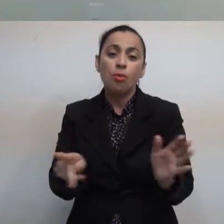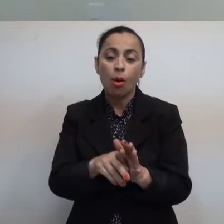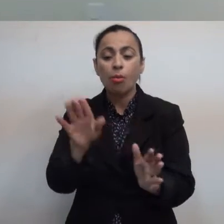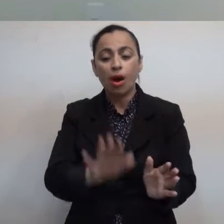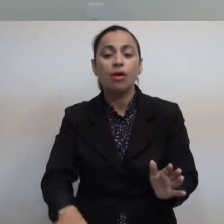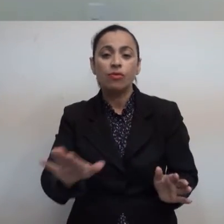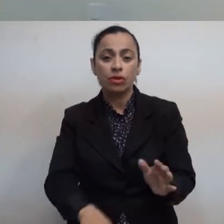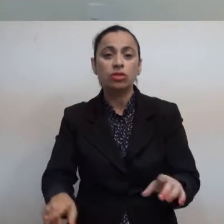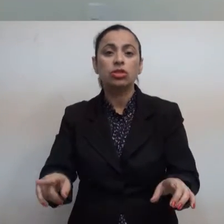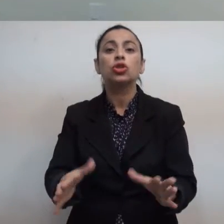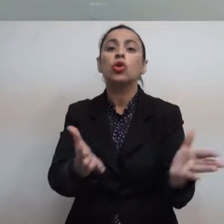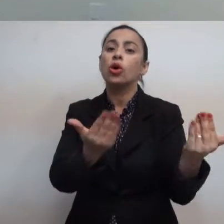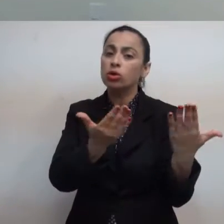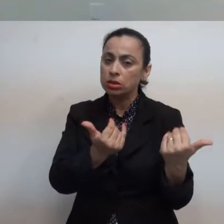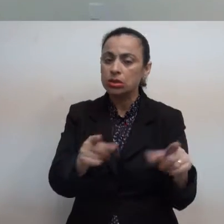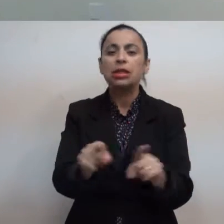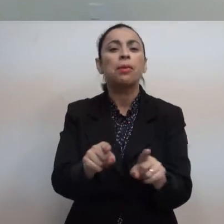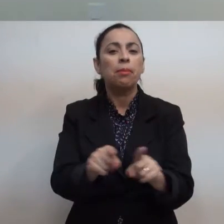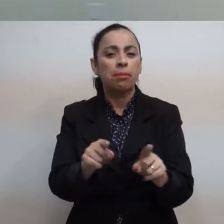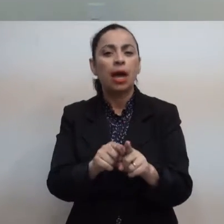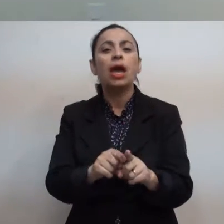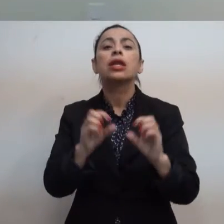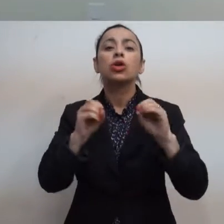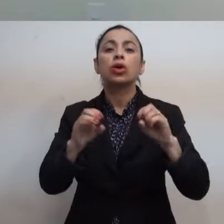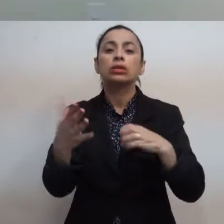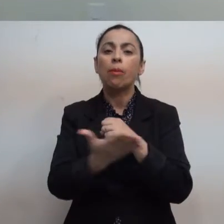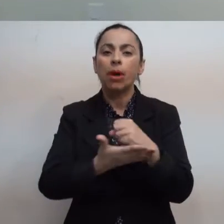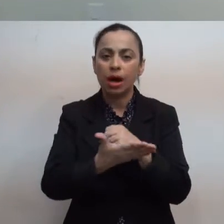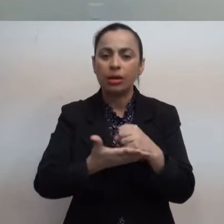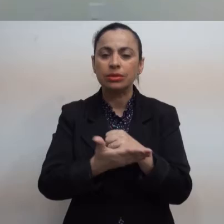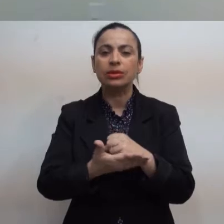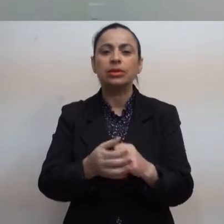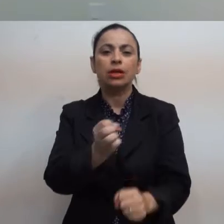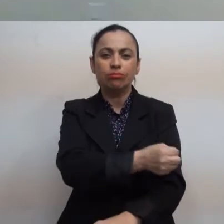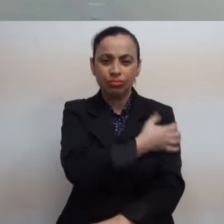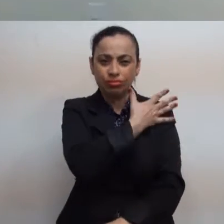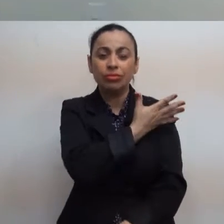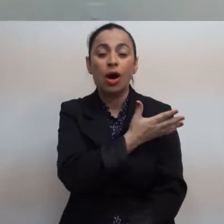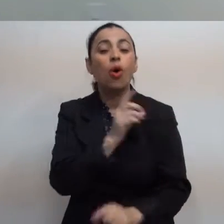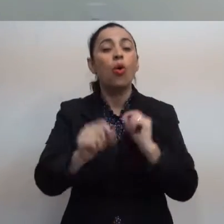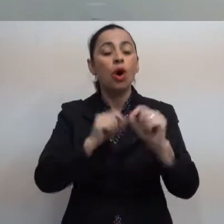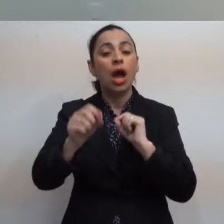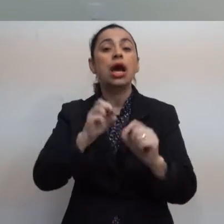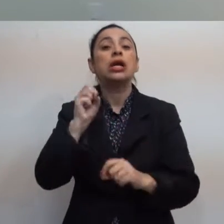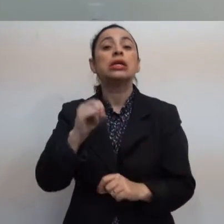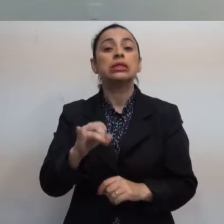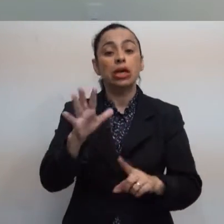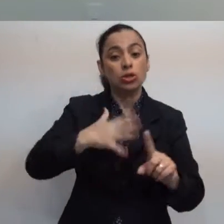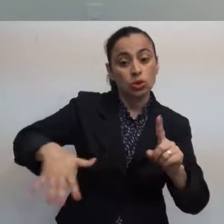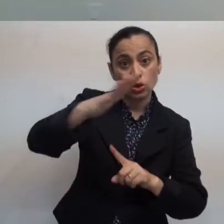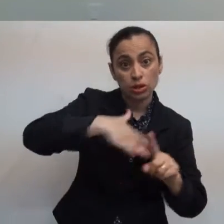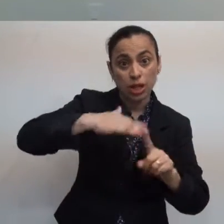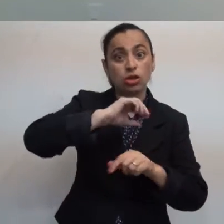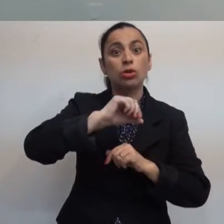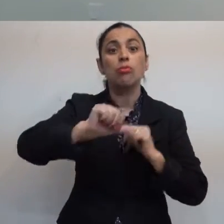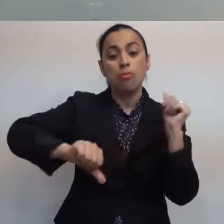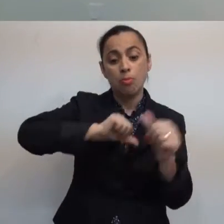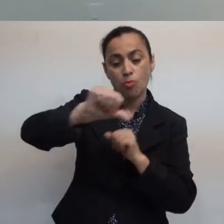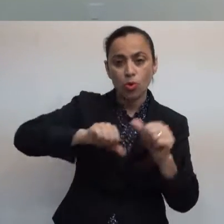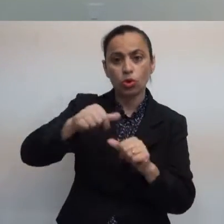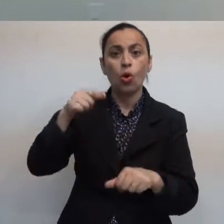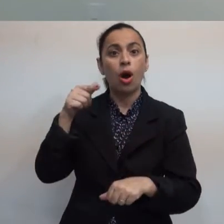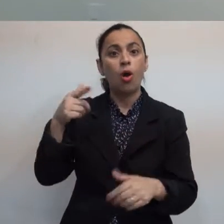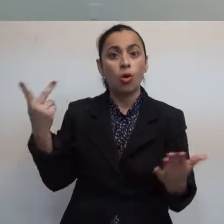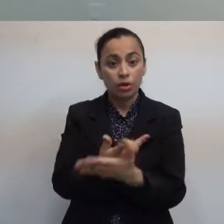realidade infantil e adolescente, lá na educação básica. Ou seja, se a